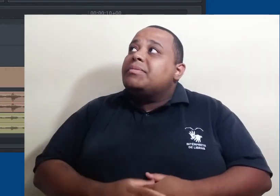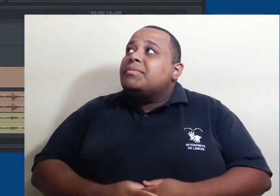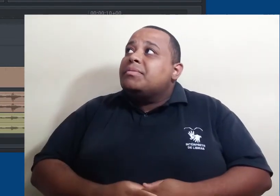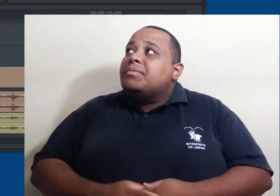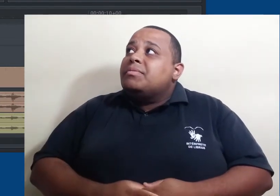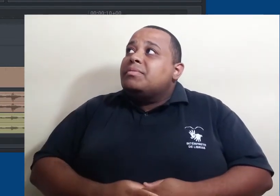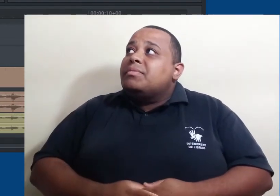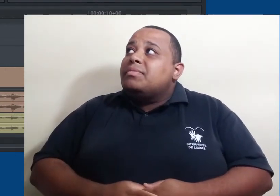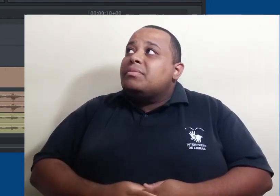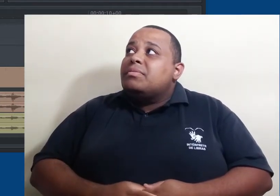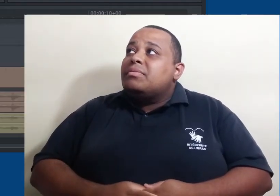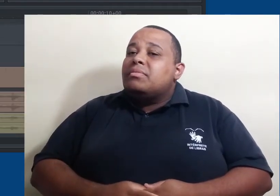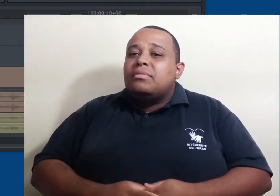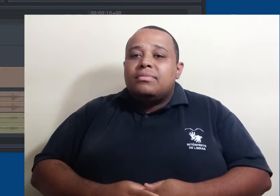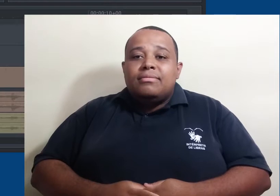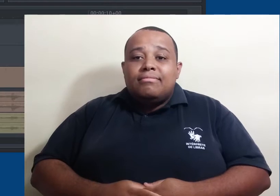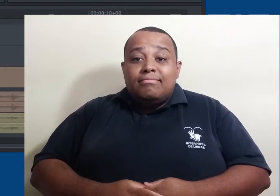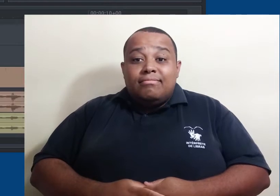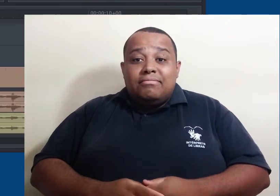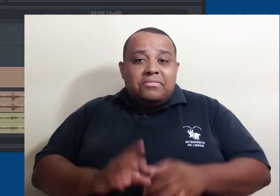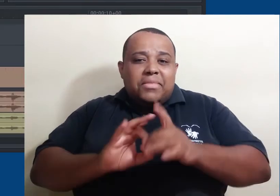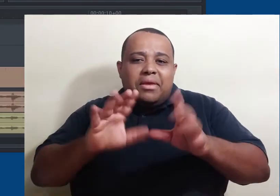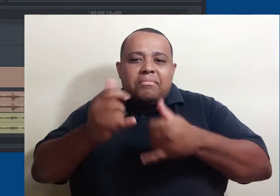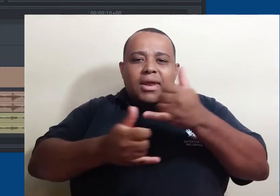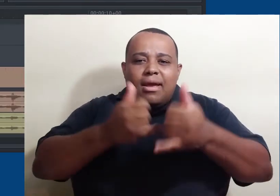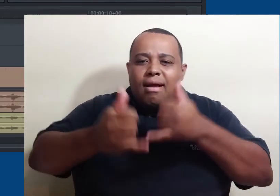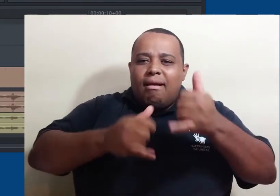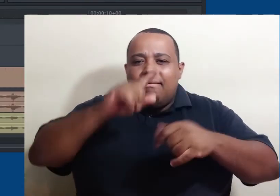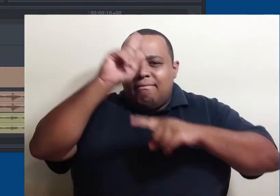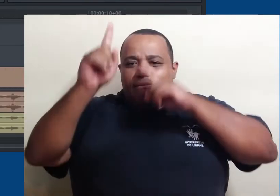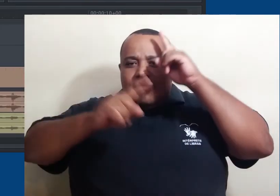Então a gente consegue brincar com esse título básico aqui.